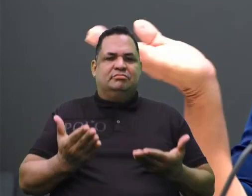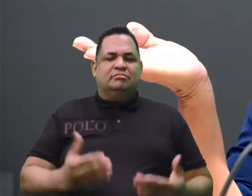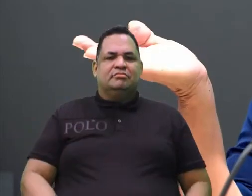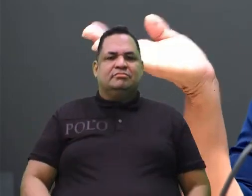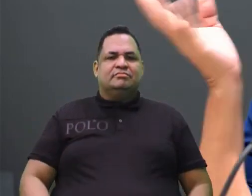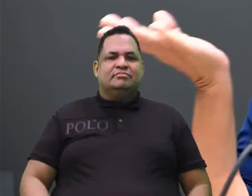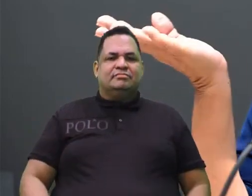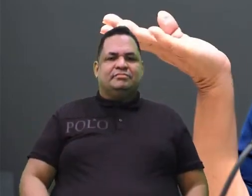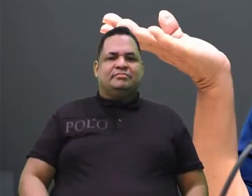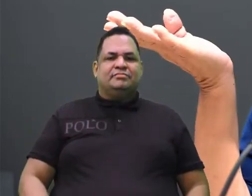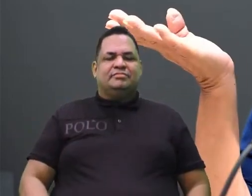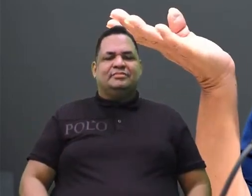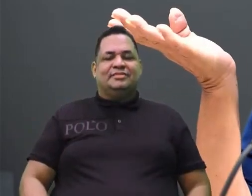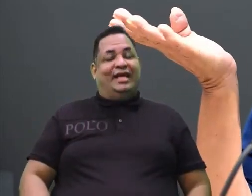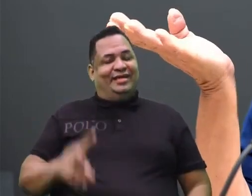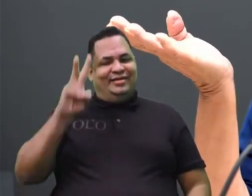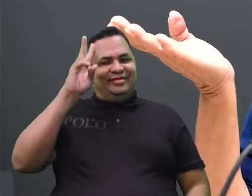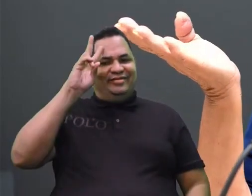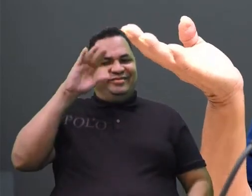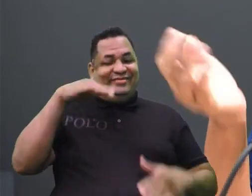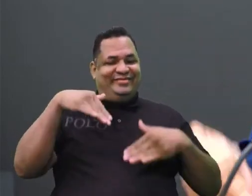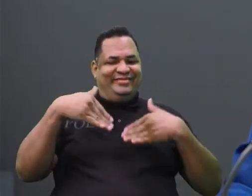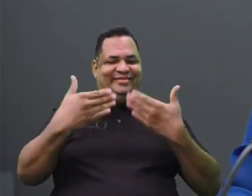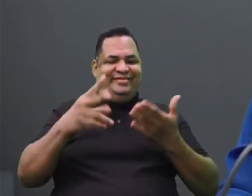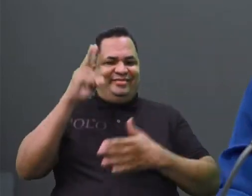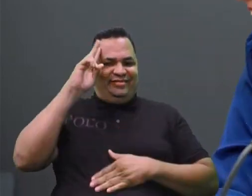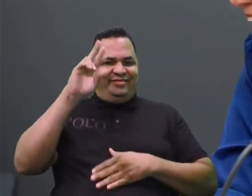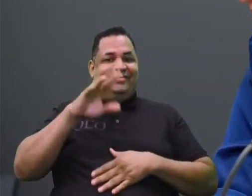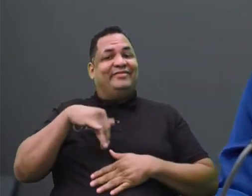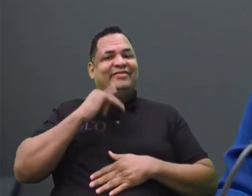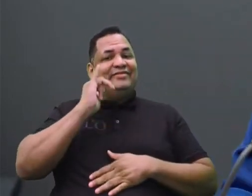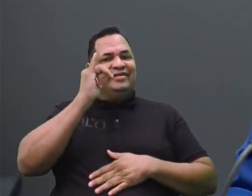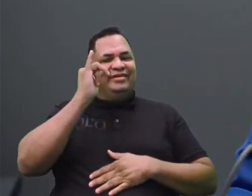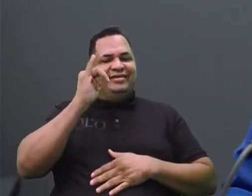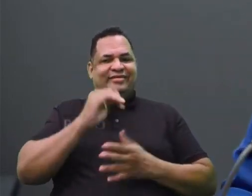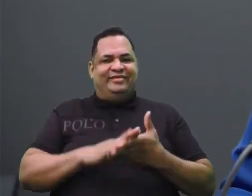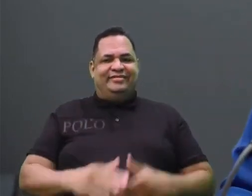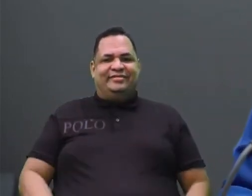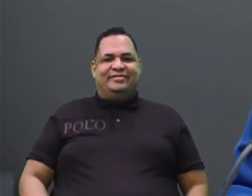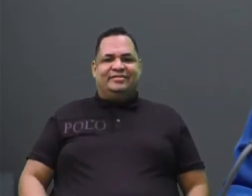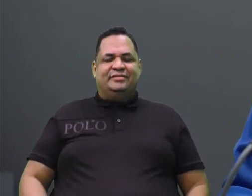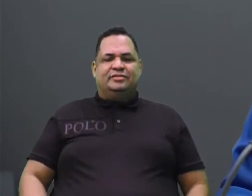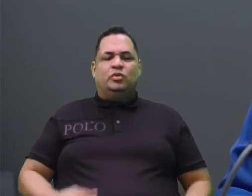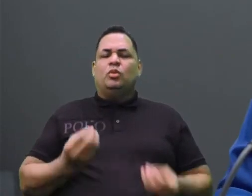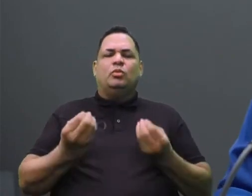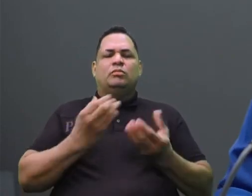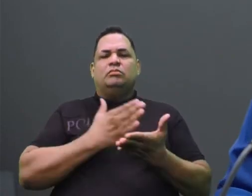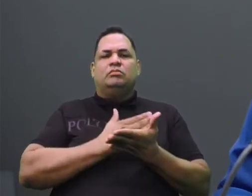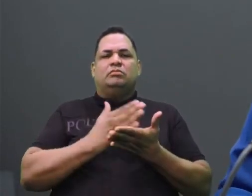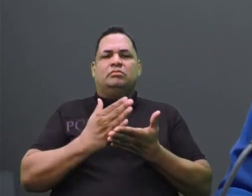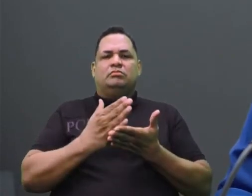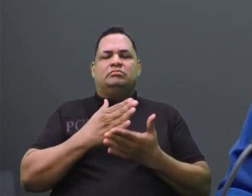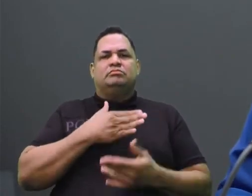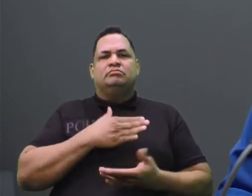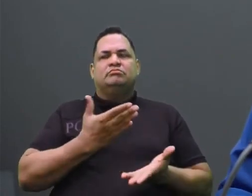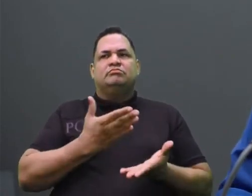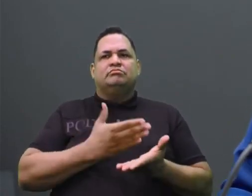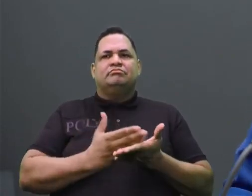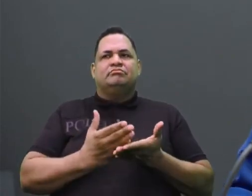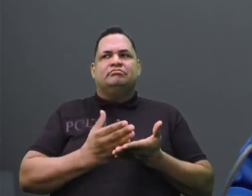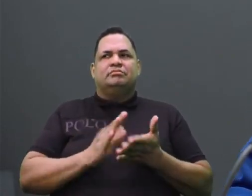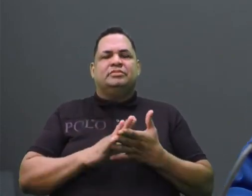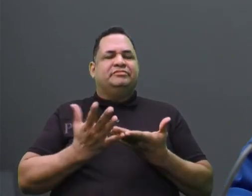Na medida que eu me lembro, falo as datas. Diga lá, como é que foi teu início? Olha, meu início não foi